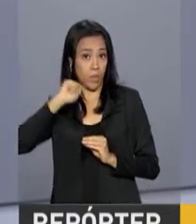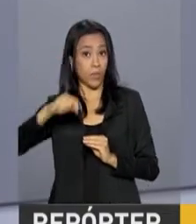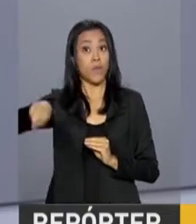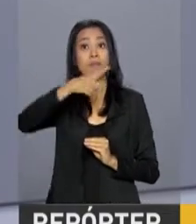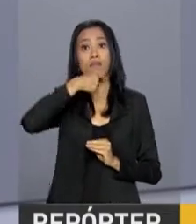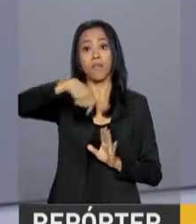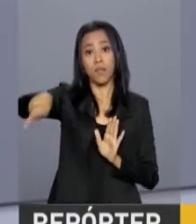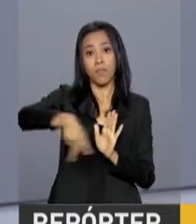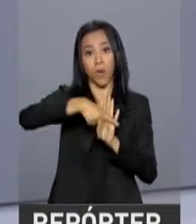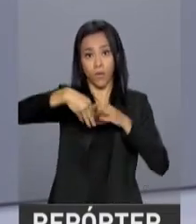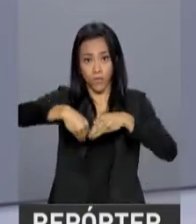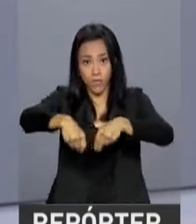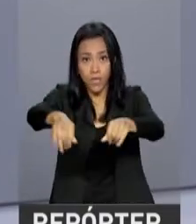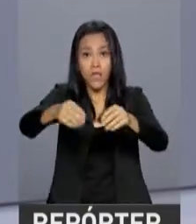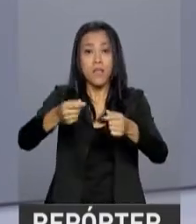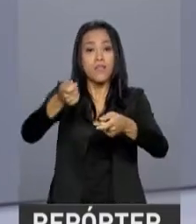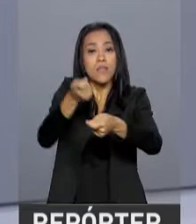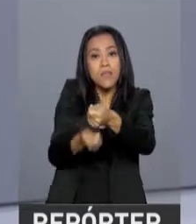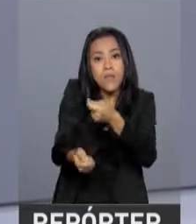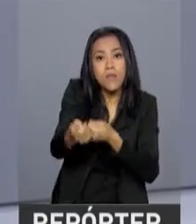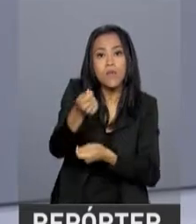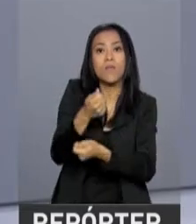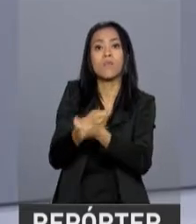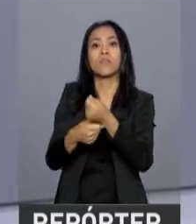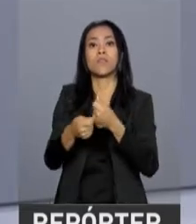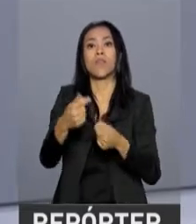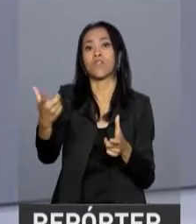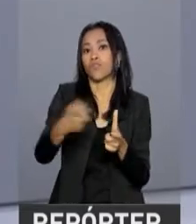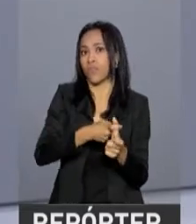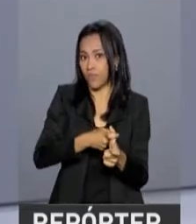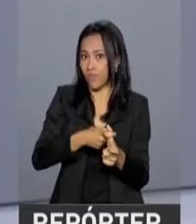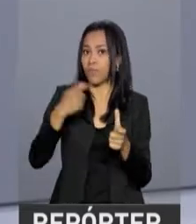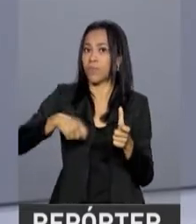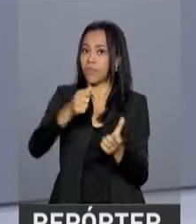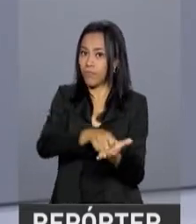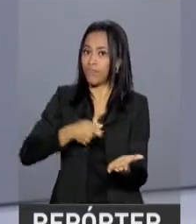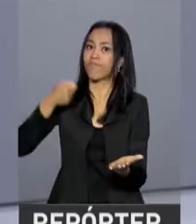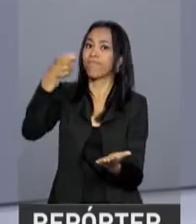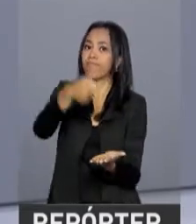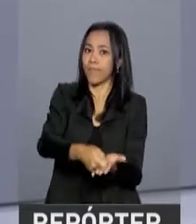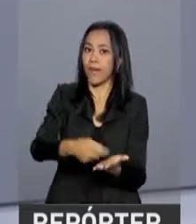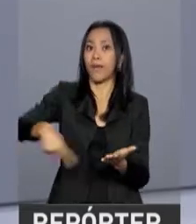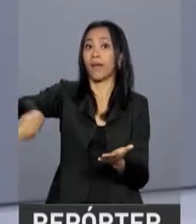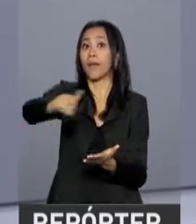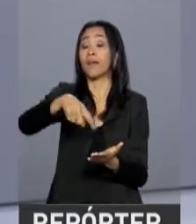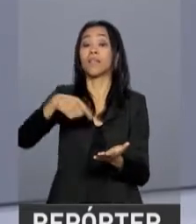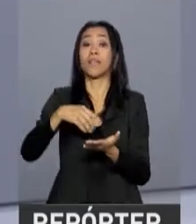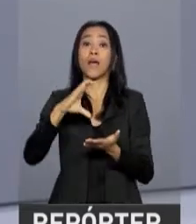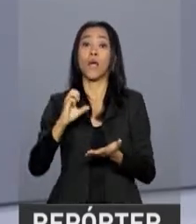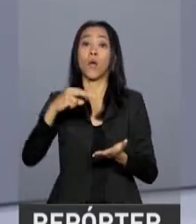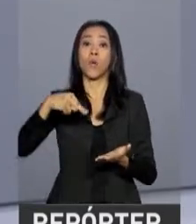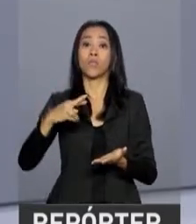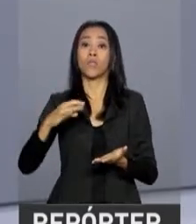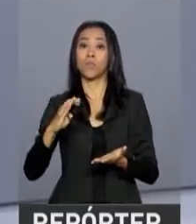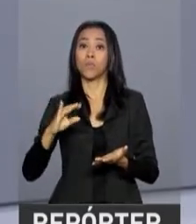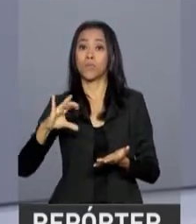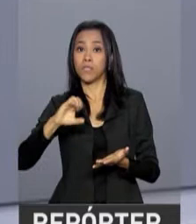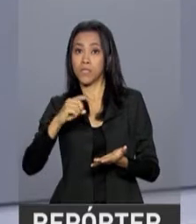terra renegociem dívidas sob a contribuição social dos trabalhadores rurais. Poderão ser